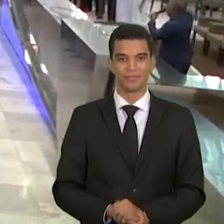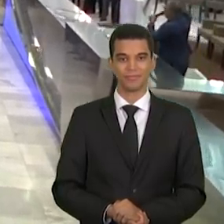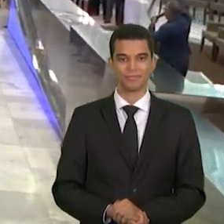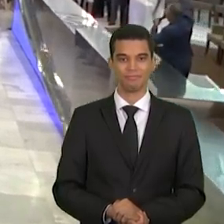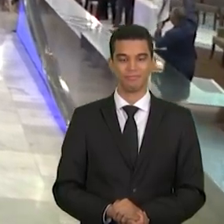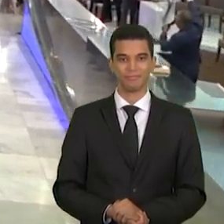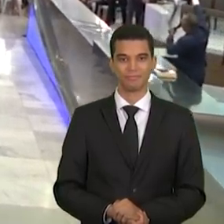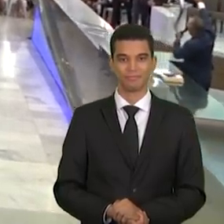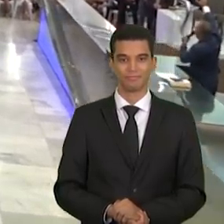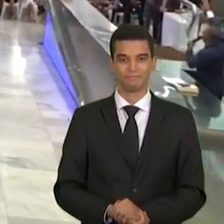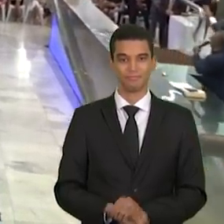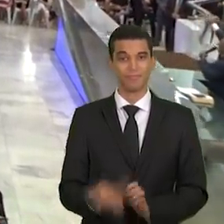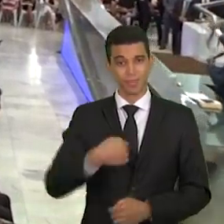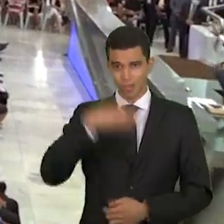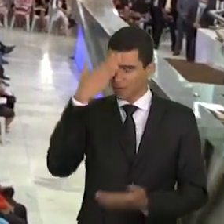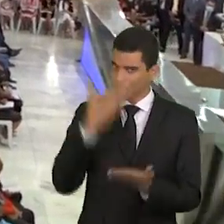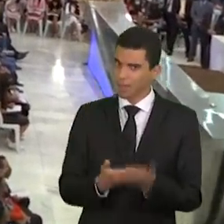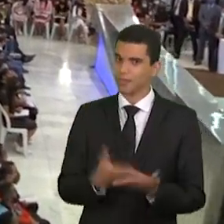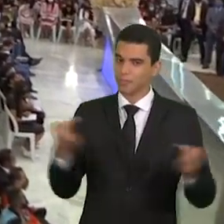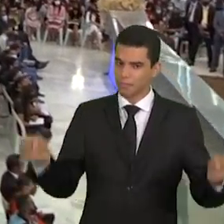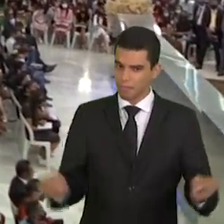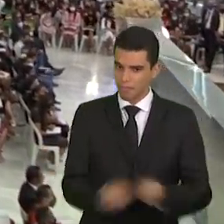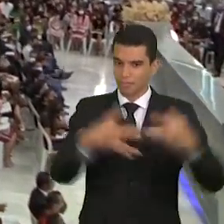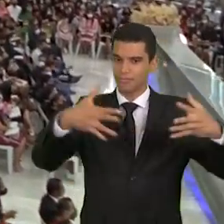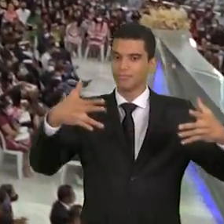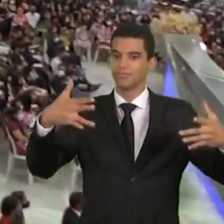Eu acredito em milagres.